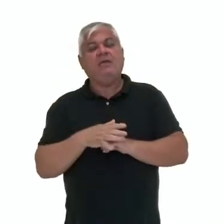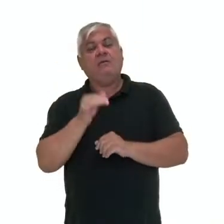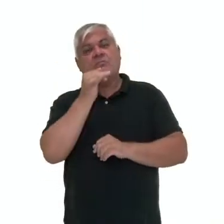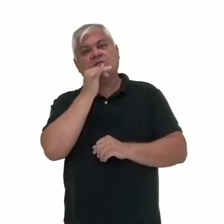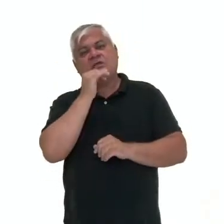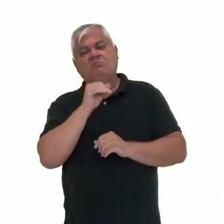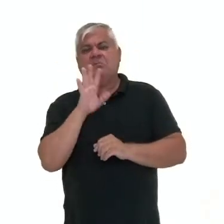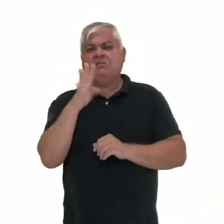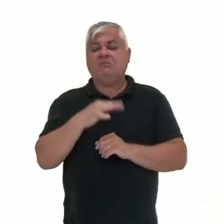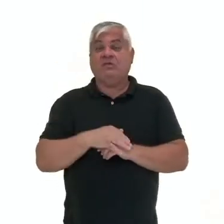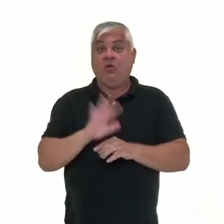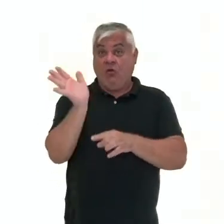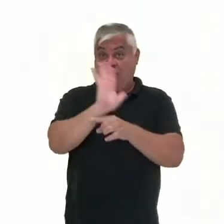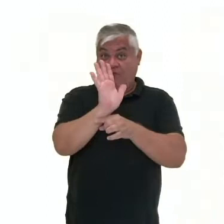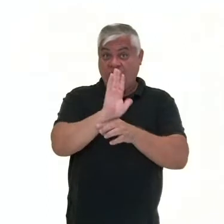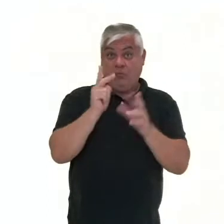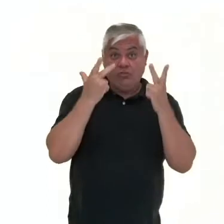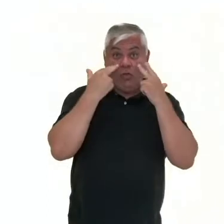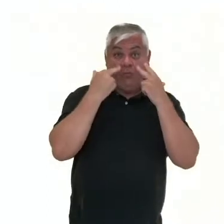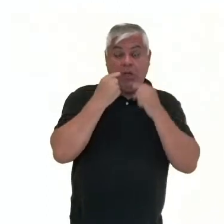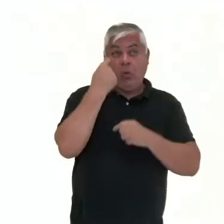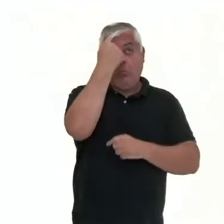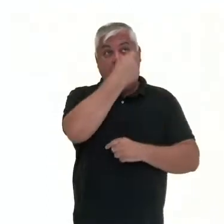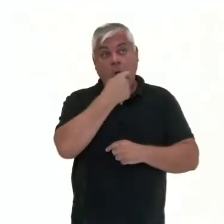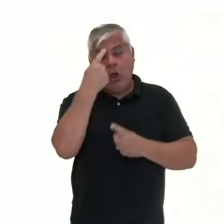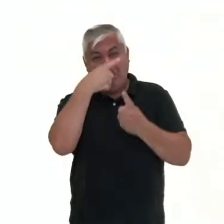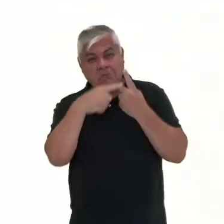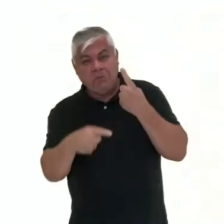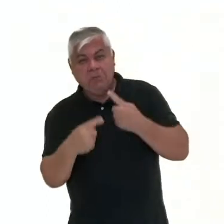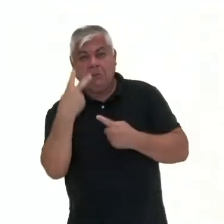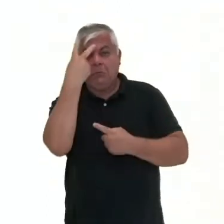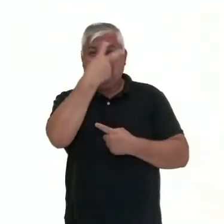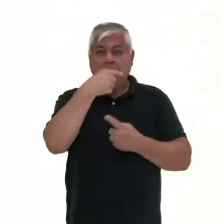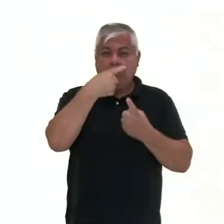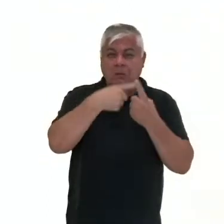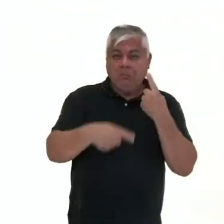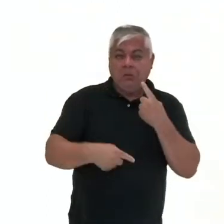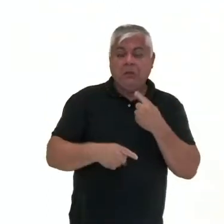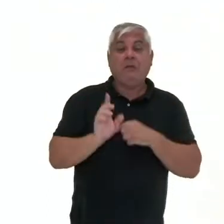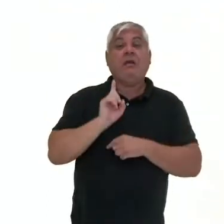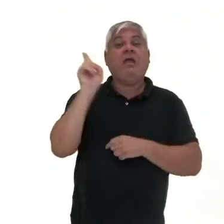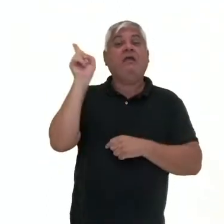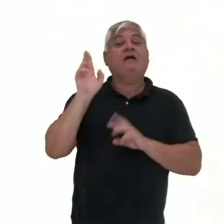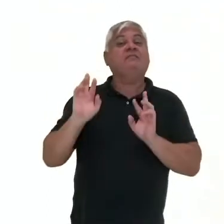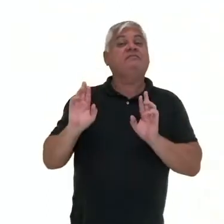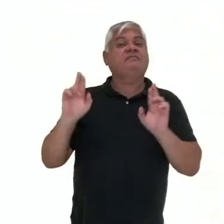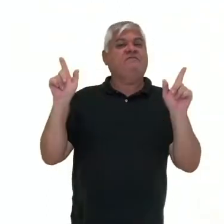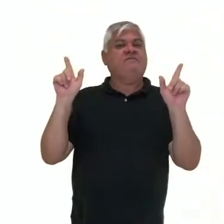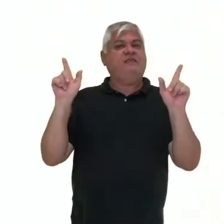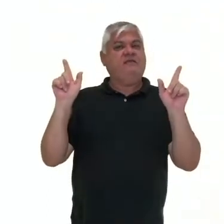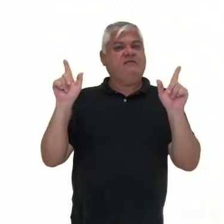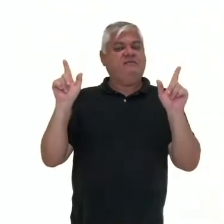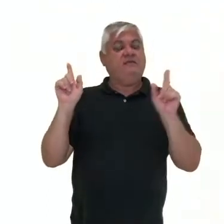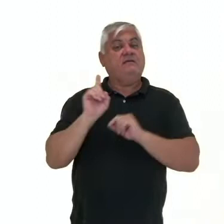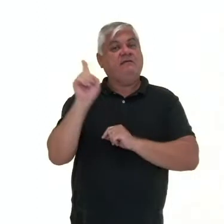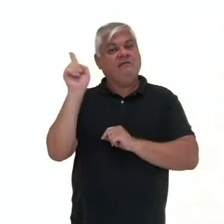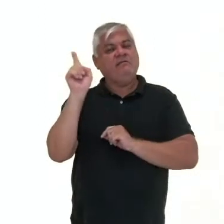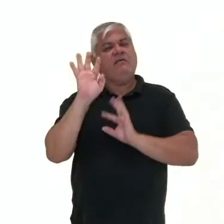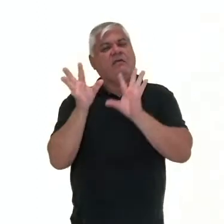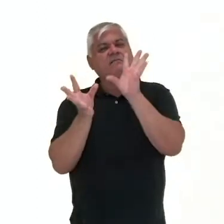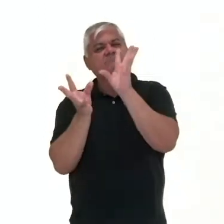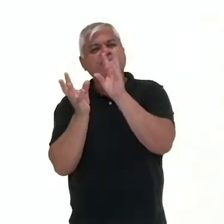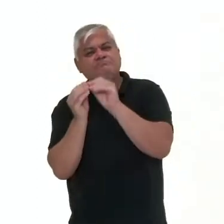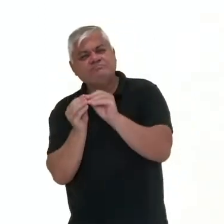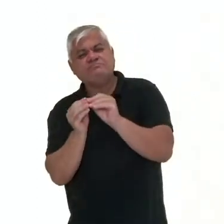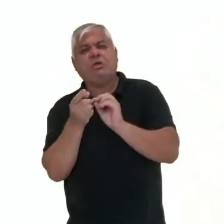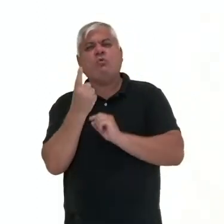aí entre 1h30, 2h30, alguns até mais. Isso seriam os longa-metragens. Os de curta-metragem